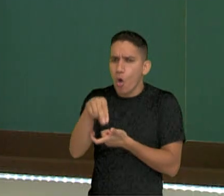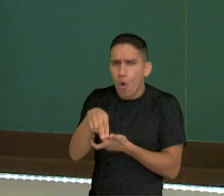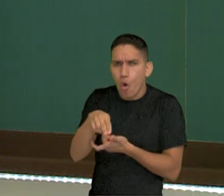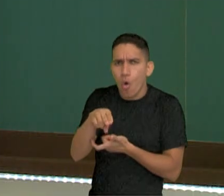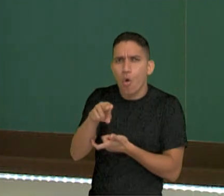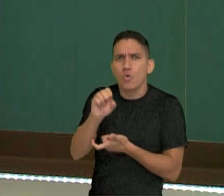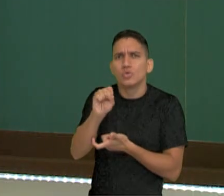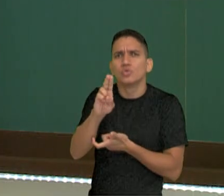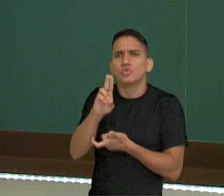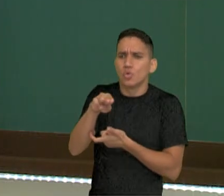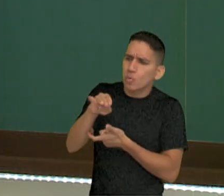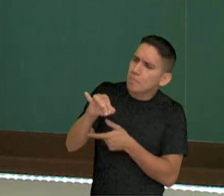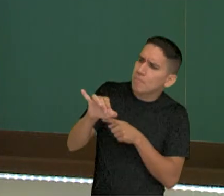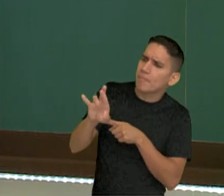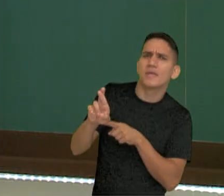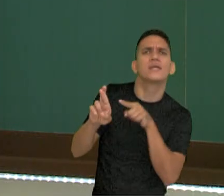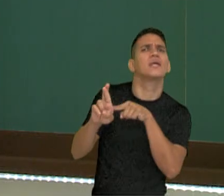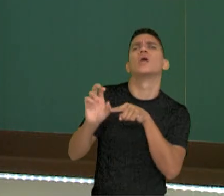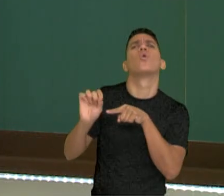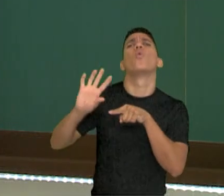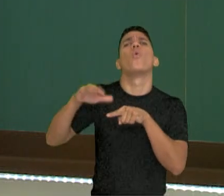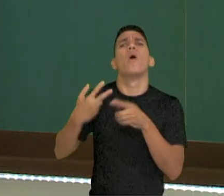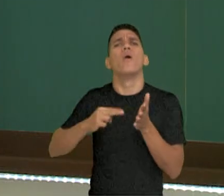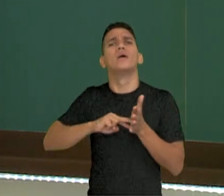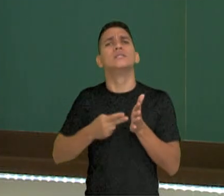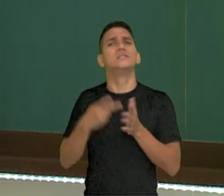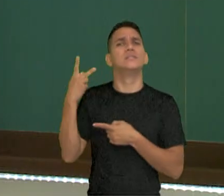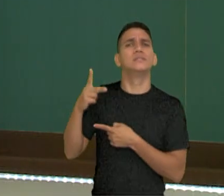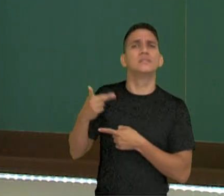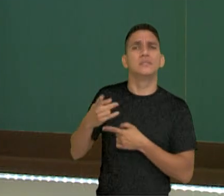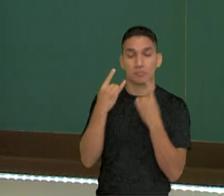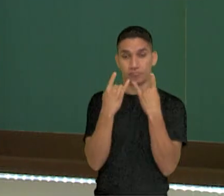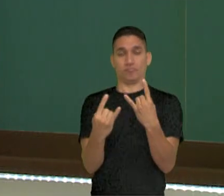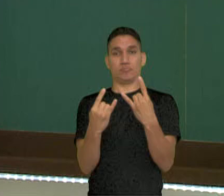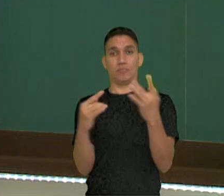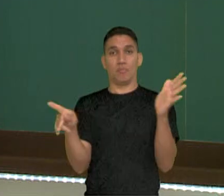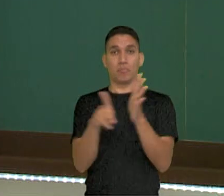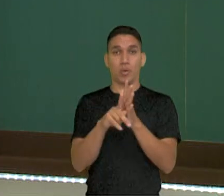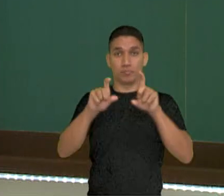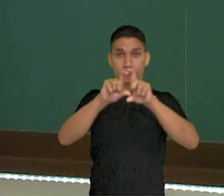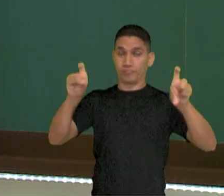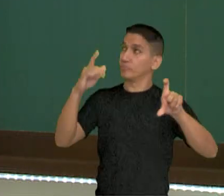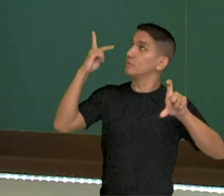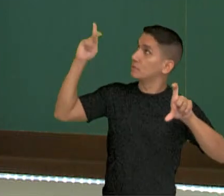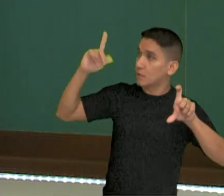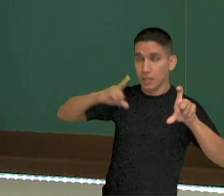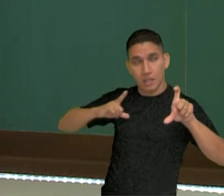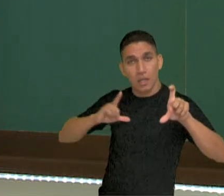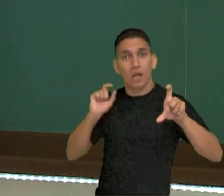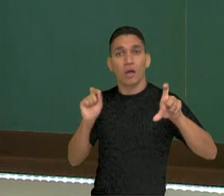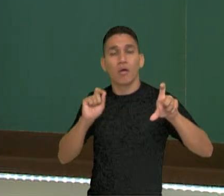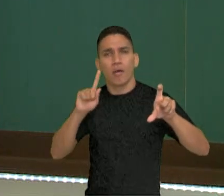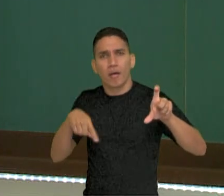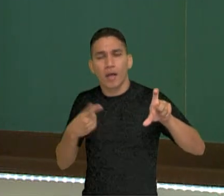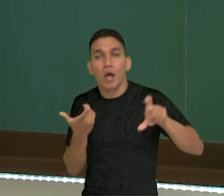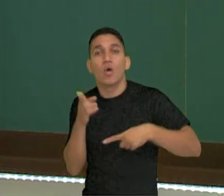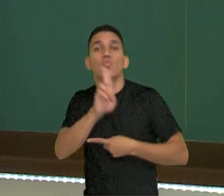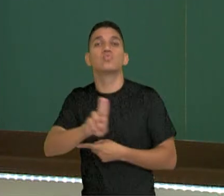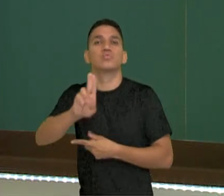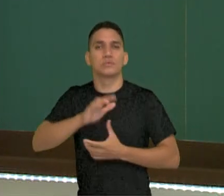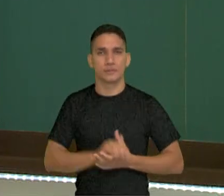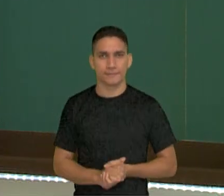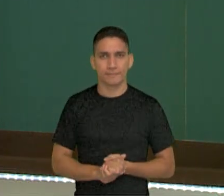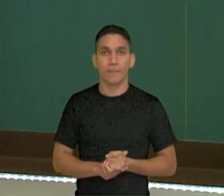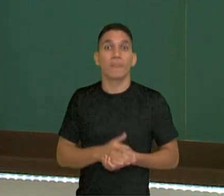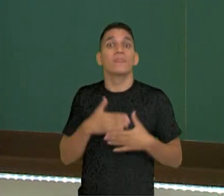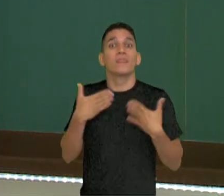sentido a palavra consumir destacada no trecho acima, foi empregada?